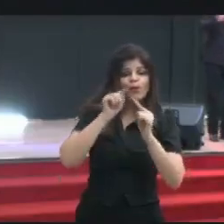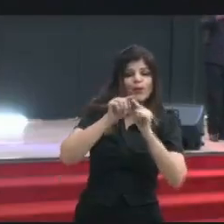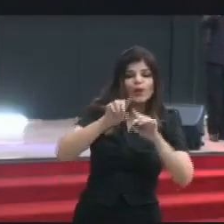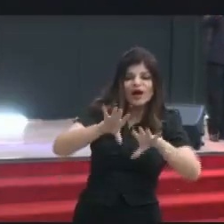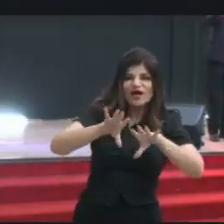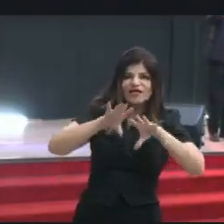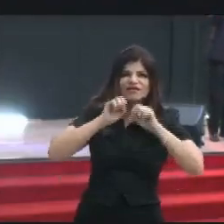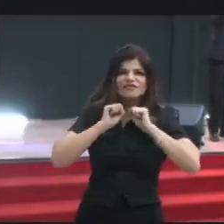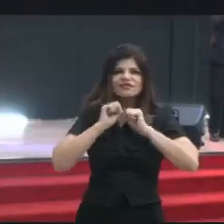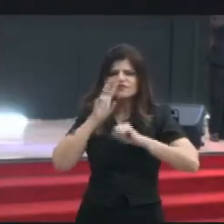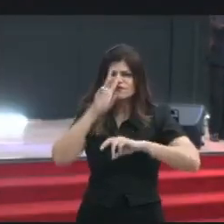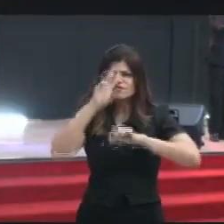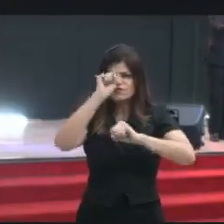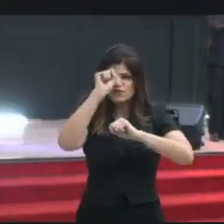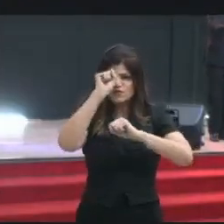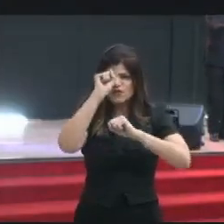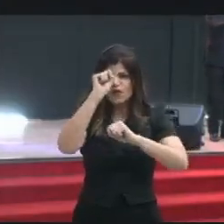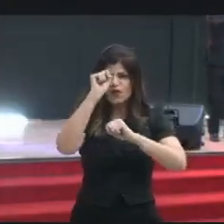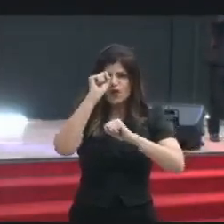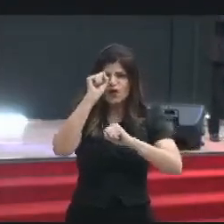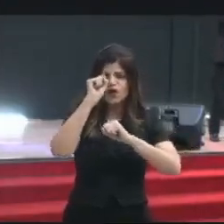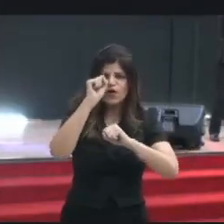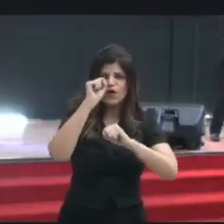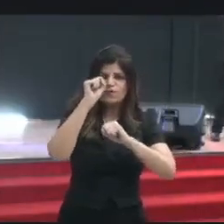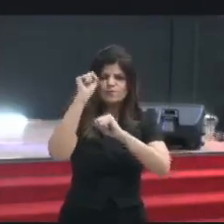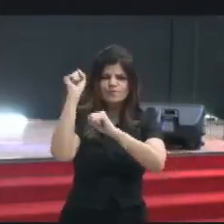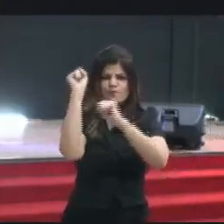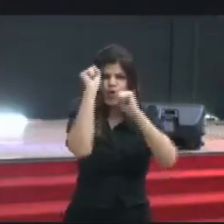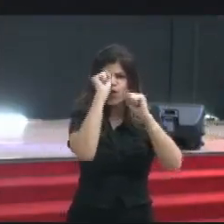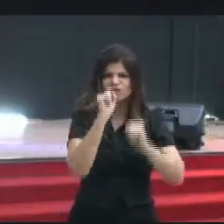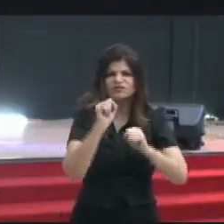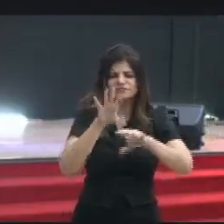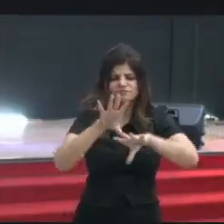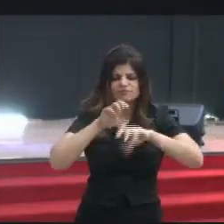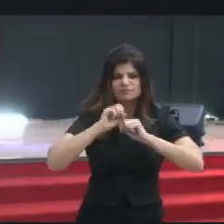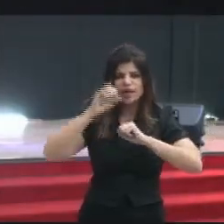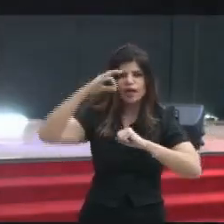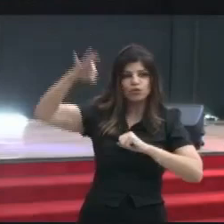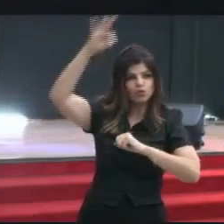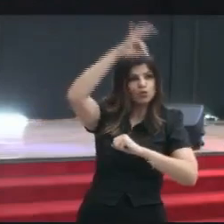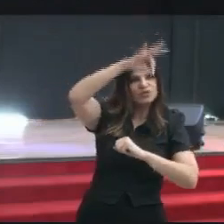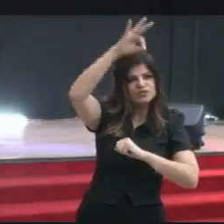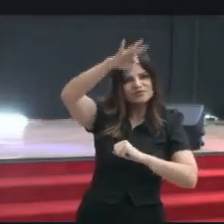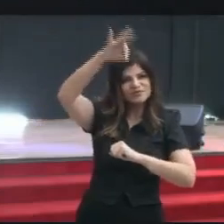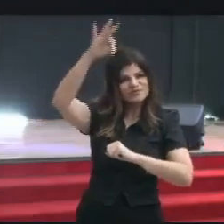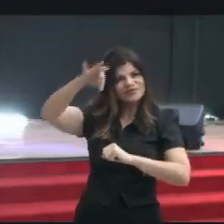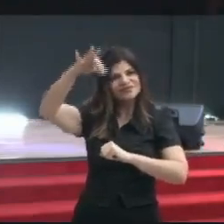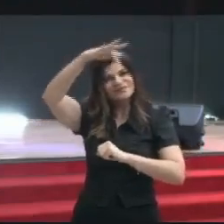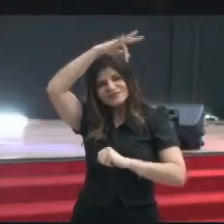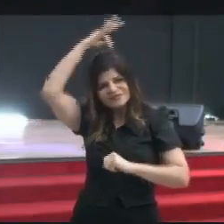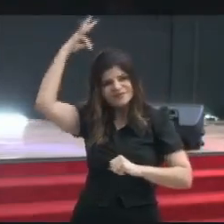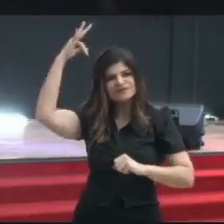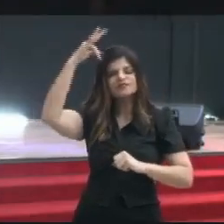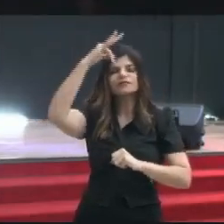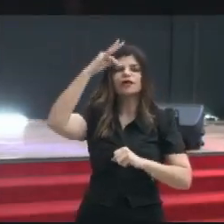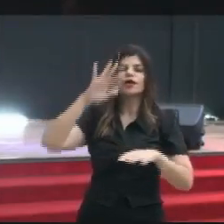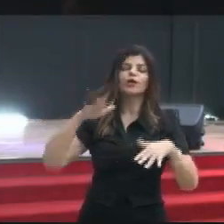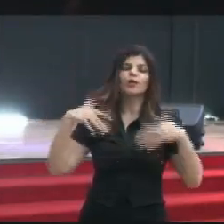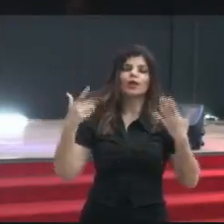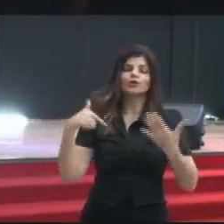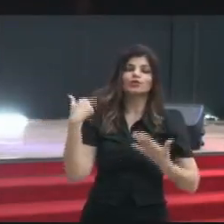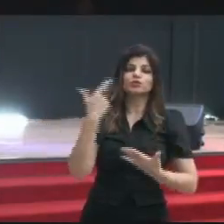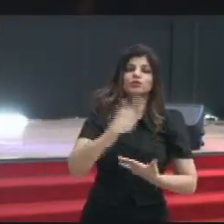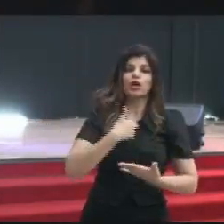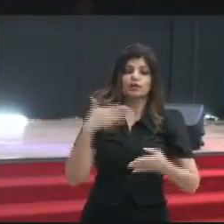com intensidade o poder do Espírito Santo. Quando nós